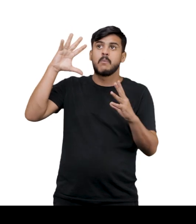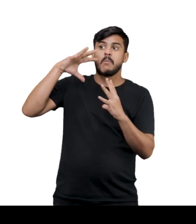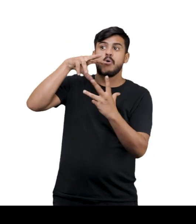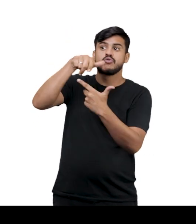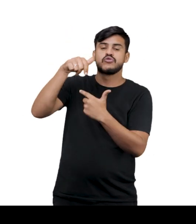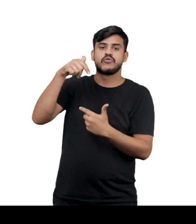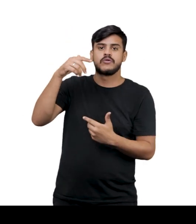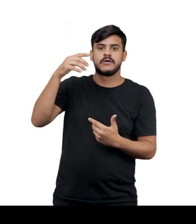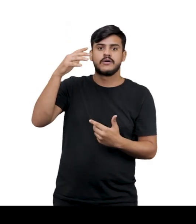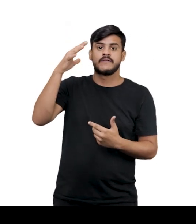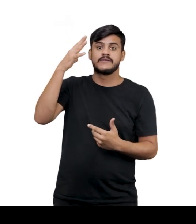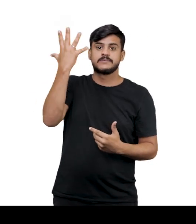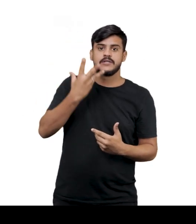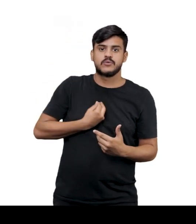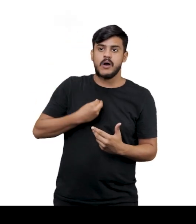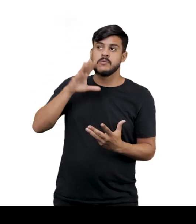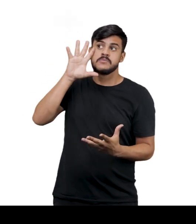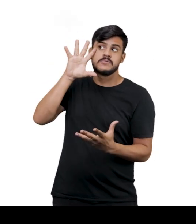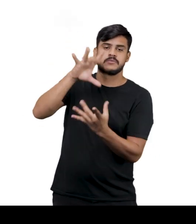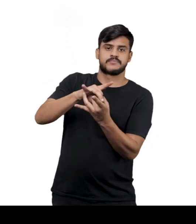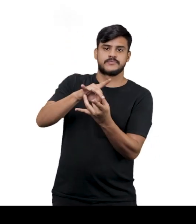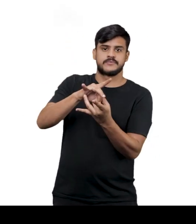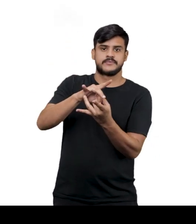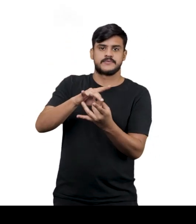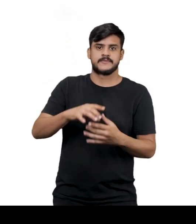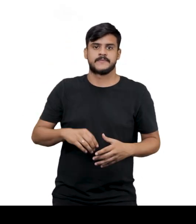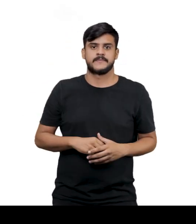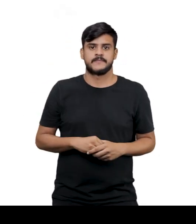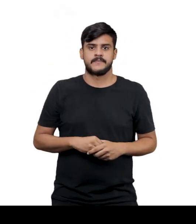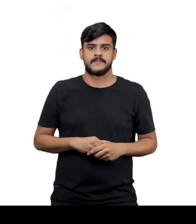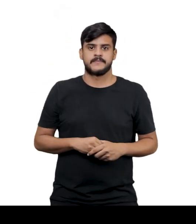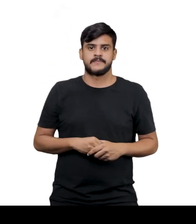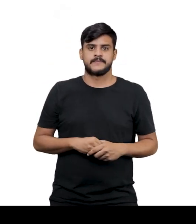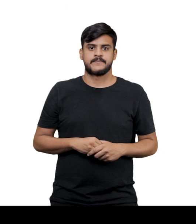e conexão entre mundos físico e espiritual.